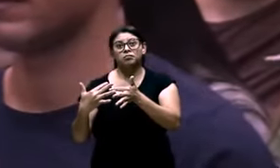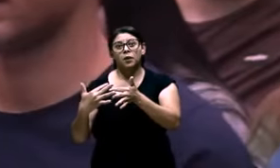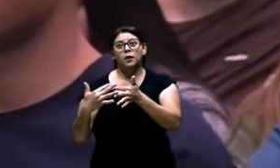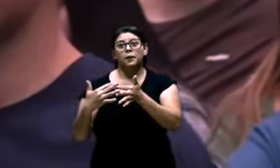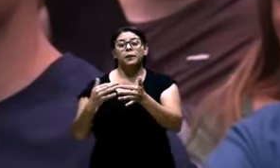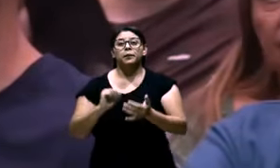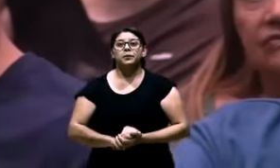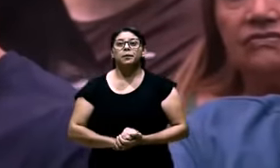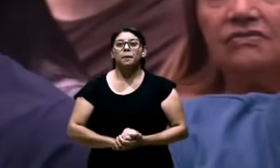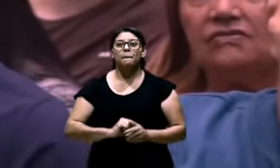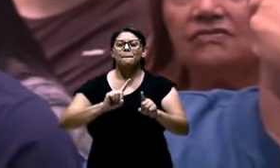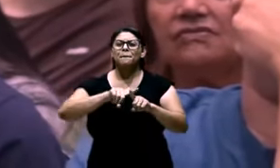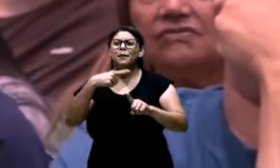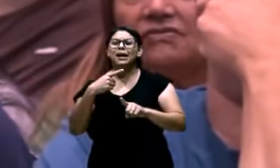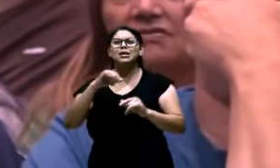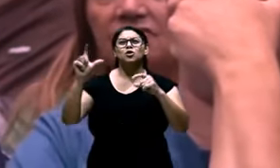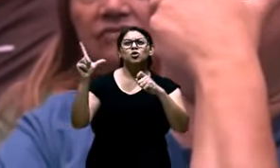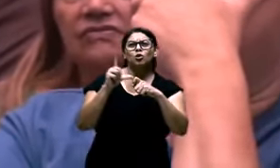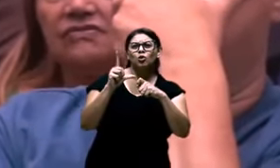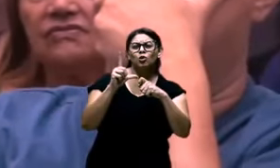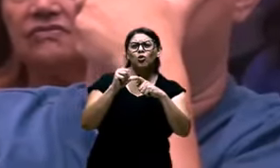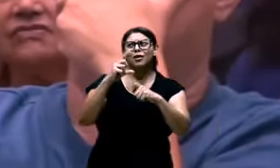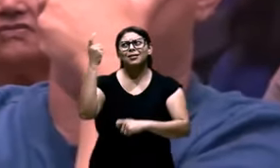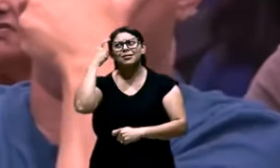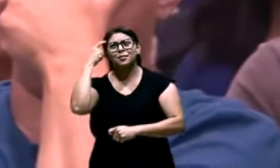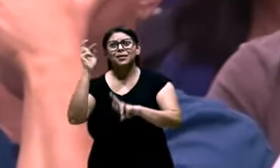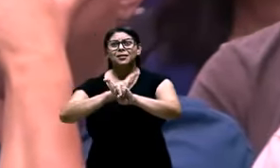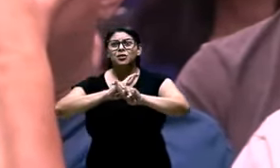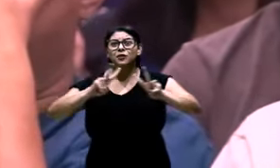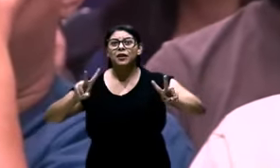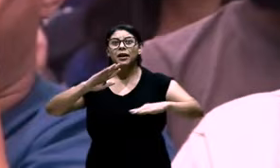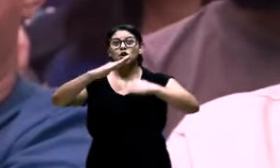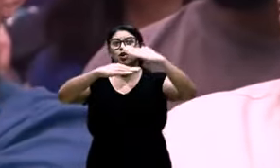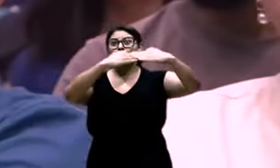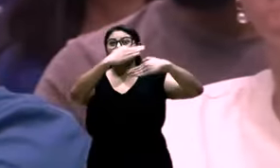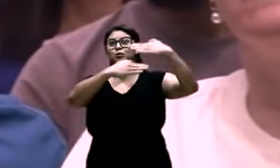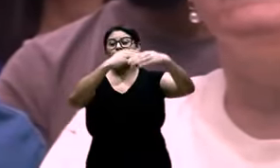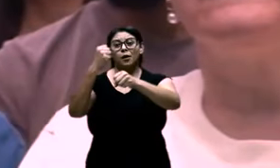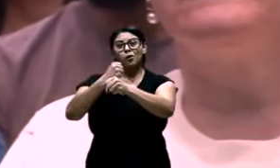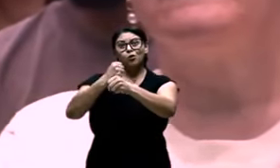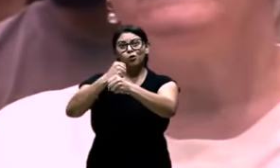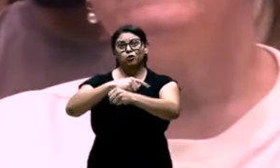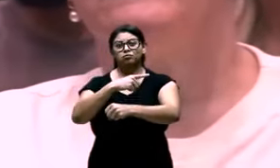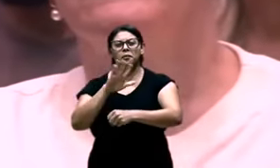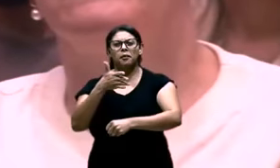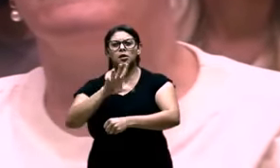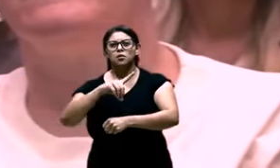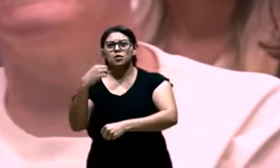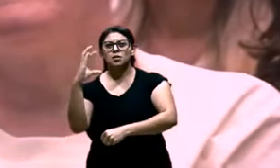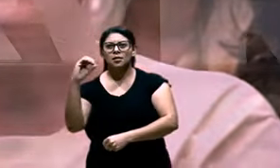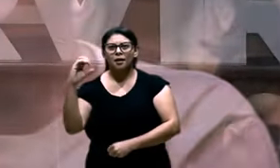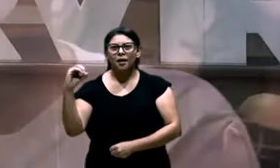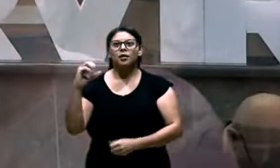como historiador, Lucas tem uma preocupação. Se passasse 100 anos, alguém poderia duvidar se realmente nós nos reunimos para adorar